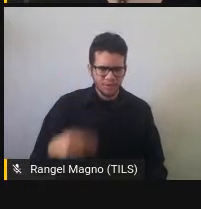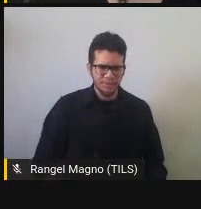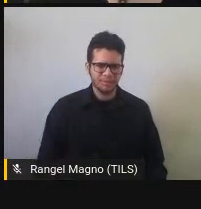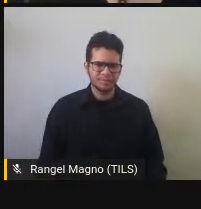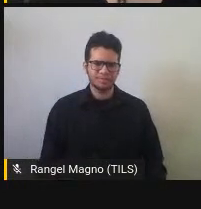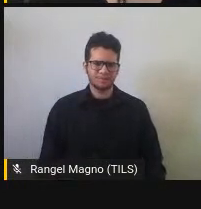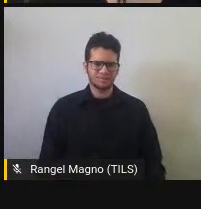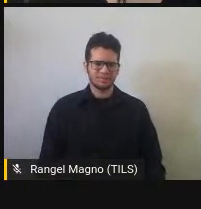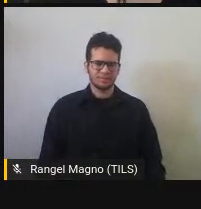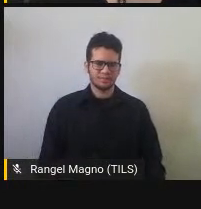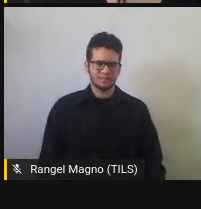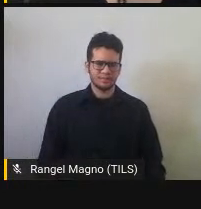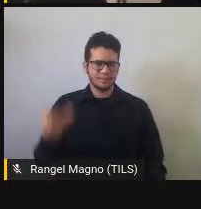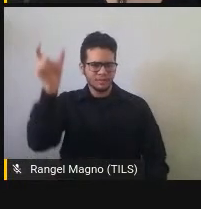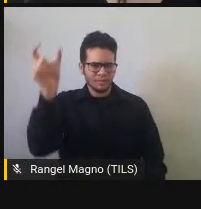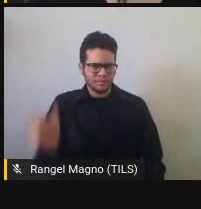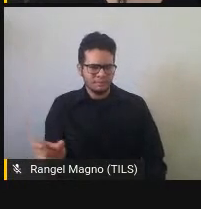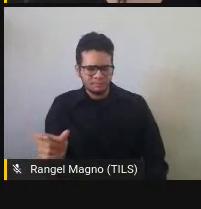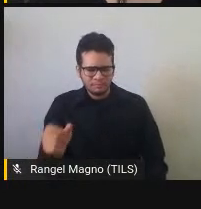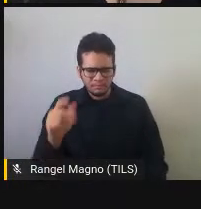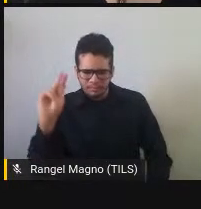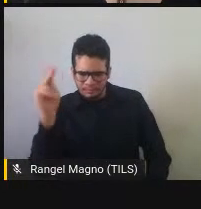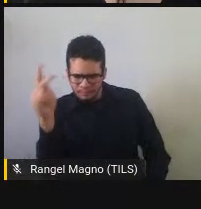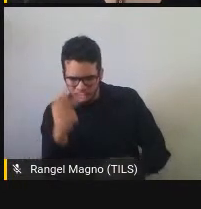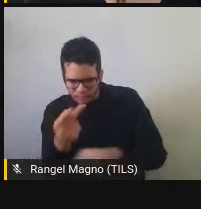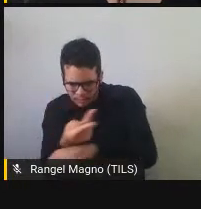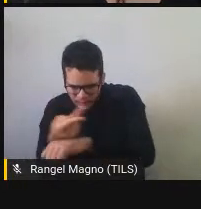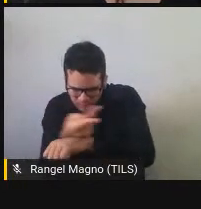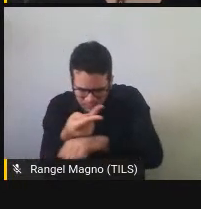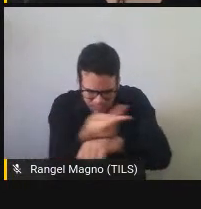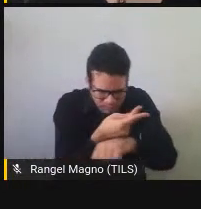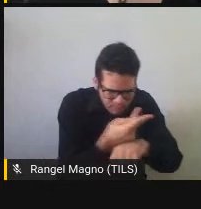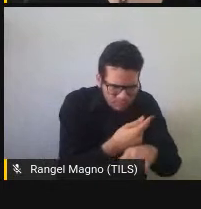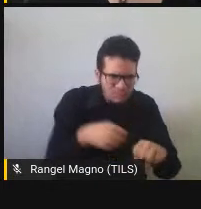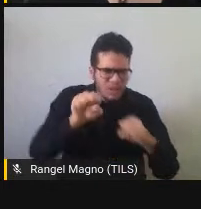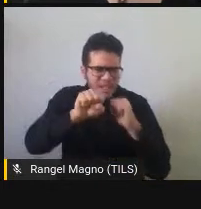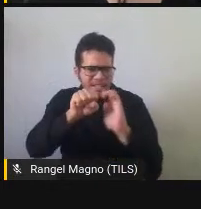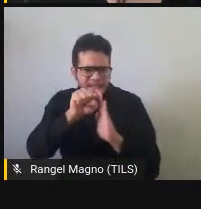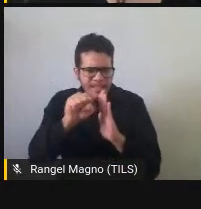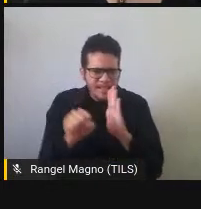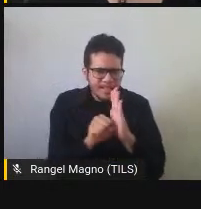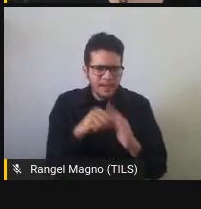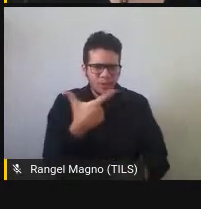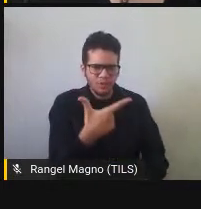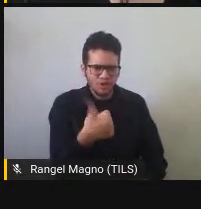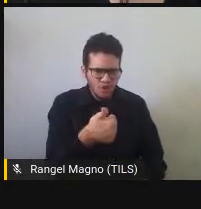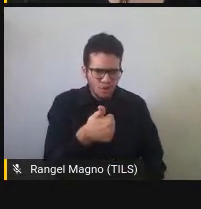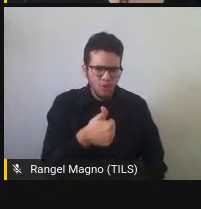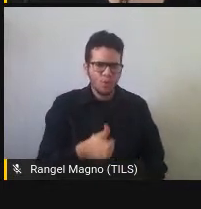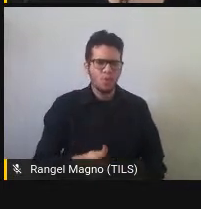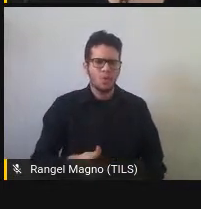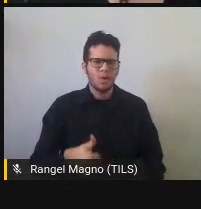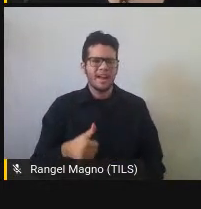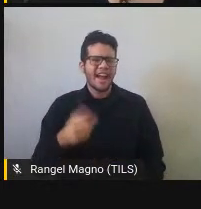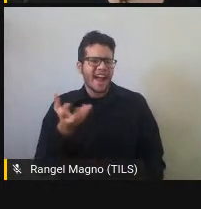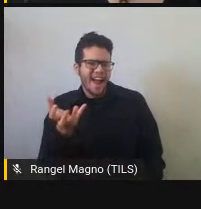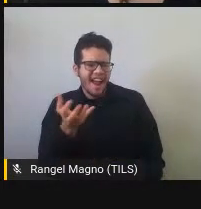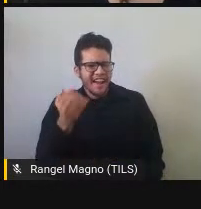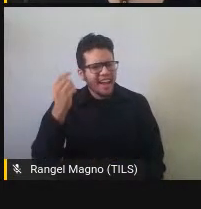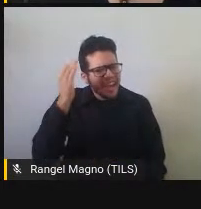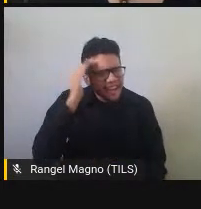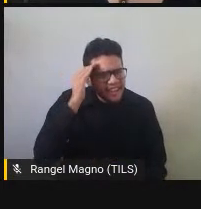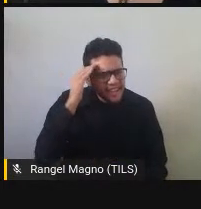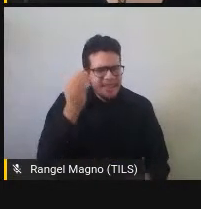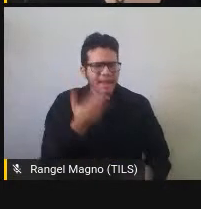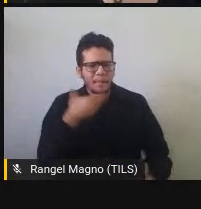historiográfico ele nos auxilia enquanto brasileiros do século 21 a entender minimamente o adolescente suíço do século